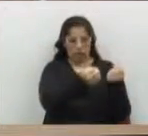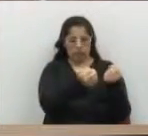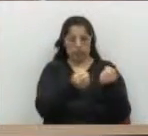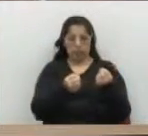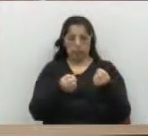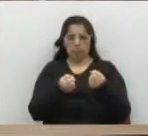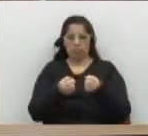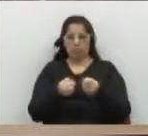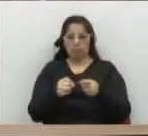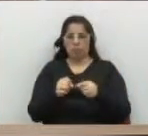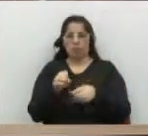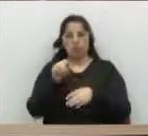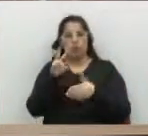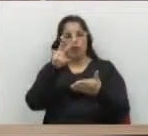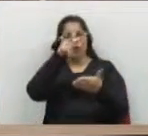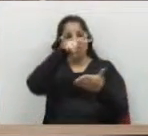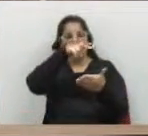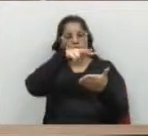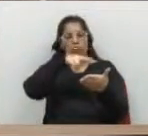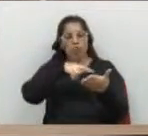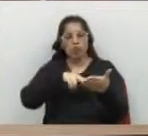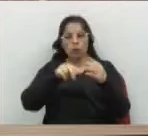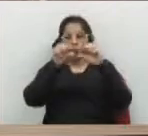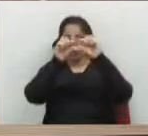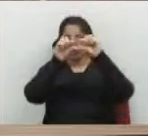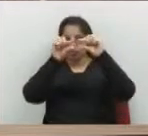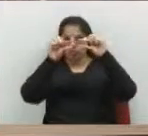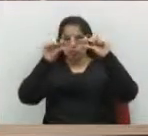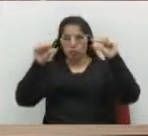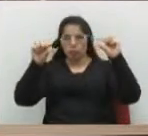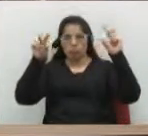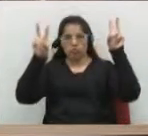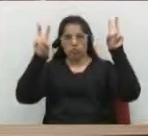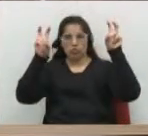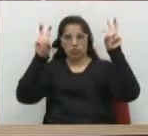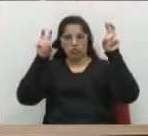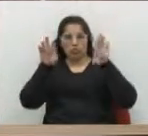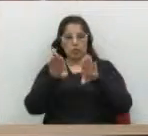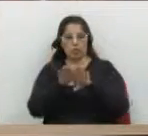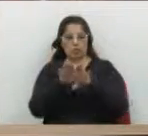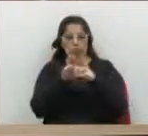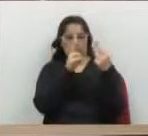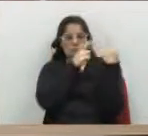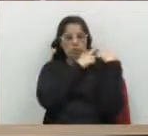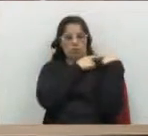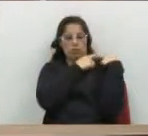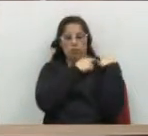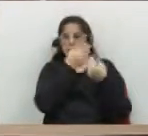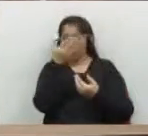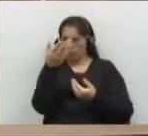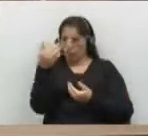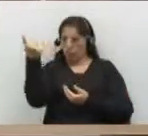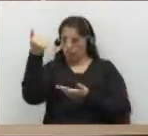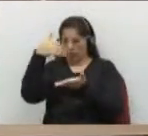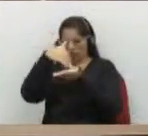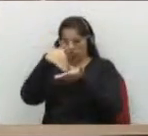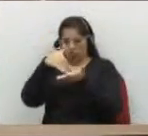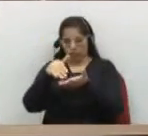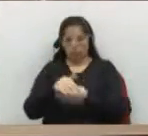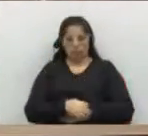vereador. Somente a leitura do cabeçalho e do autor do requerimento. Prossiga, primeiro